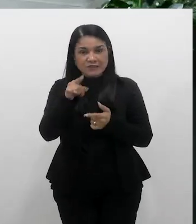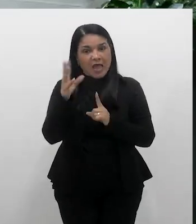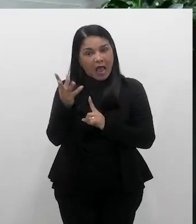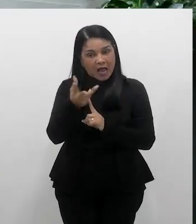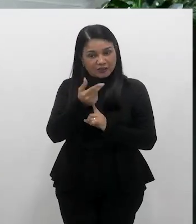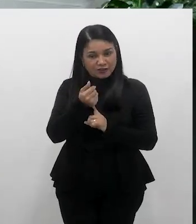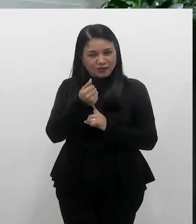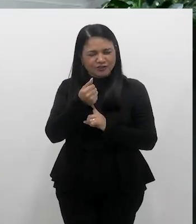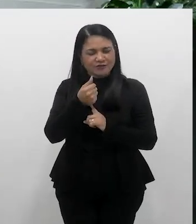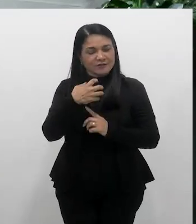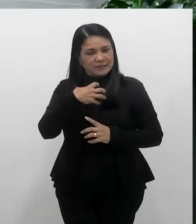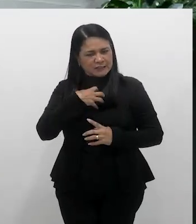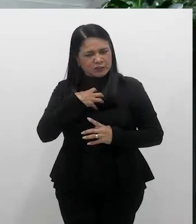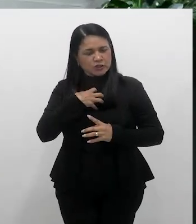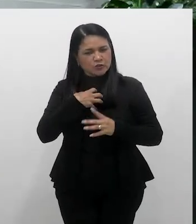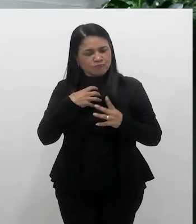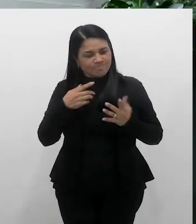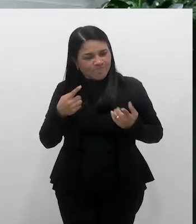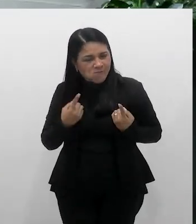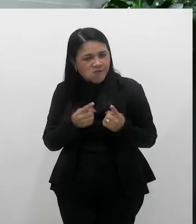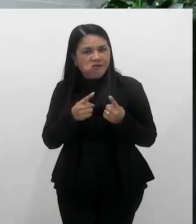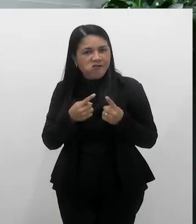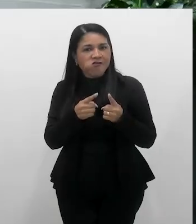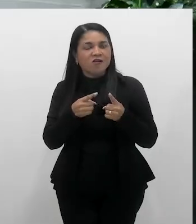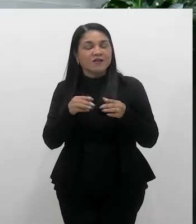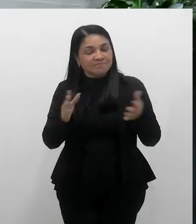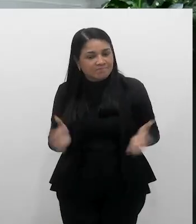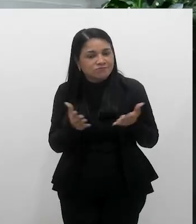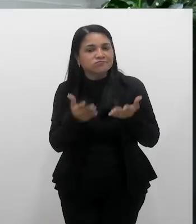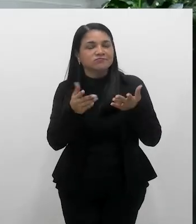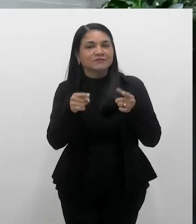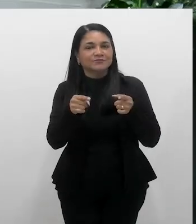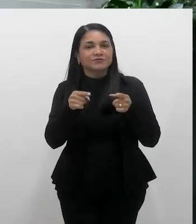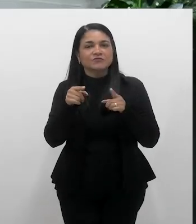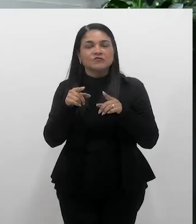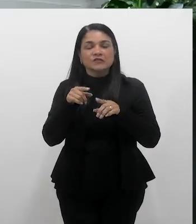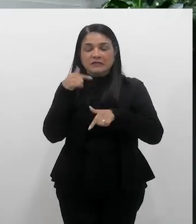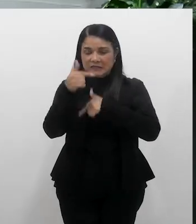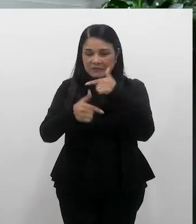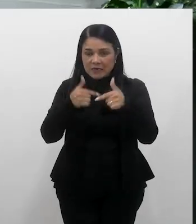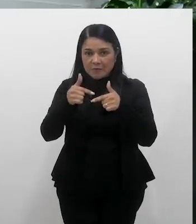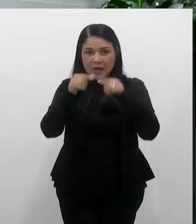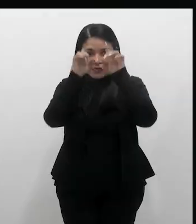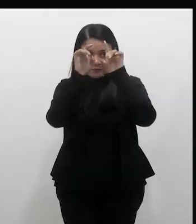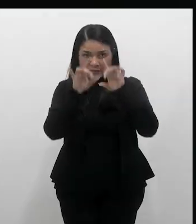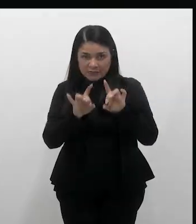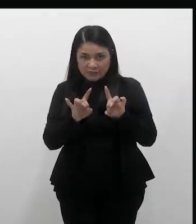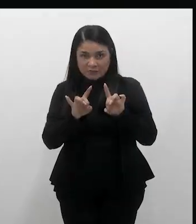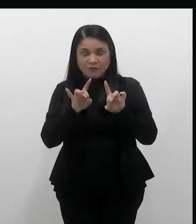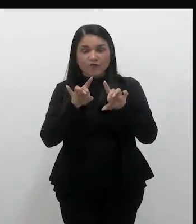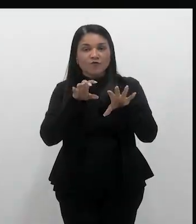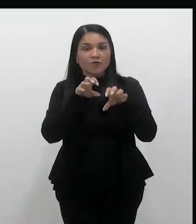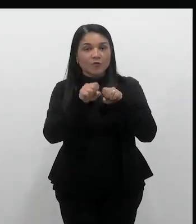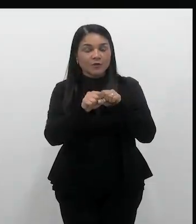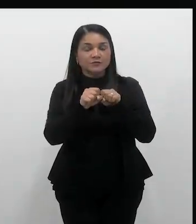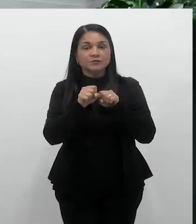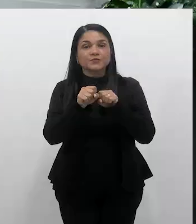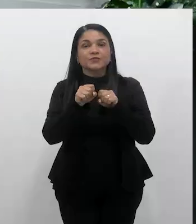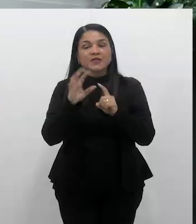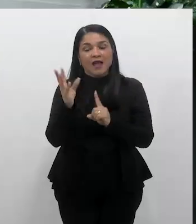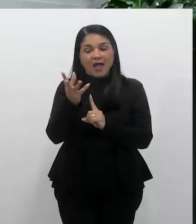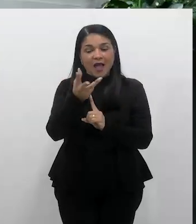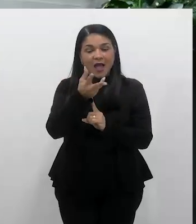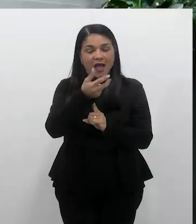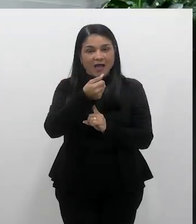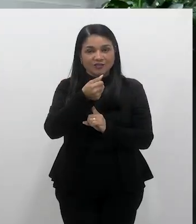enquanto um provocador, né? E você trabalha, você tem uma especialização em arte da cena. O que seria a arte da cena? Então,